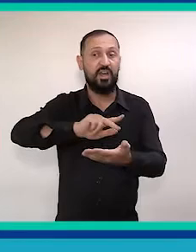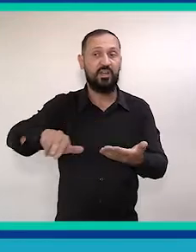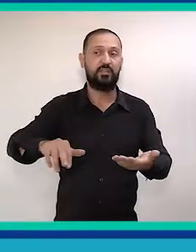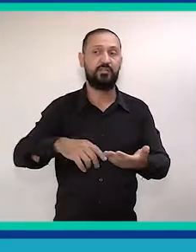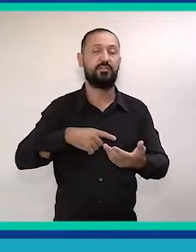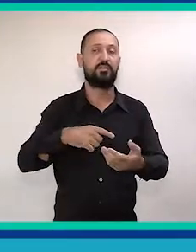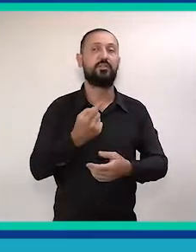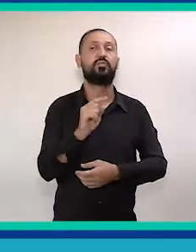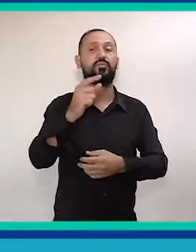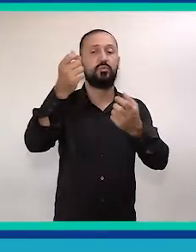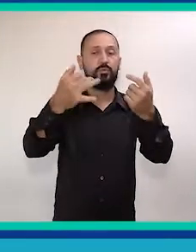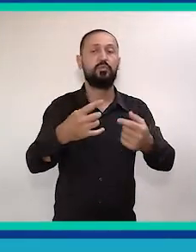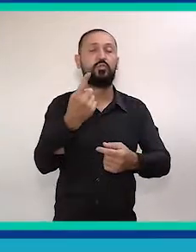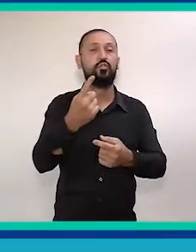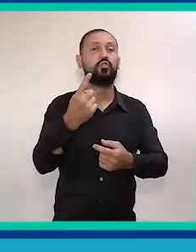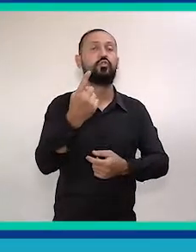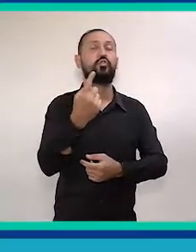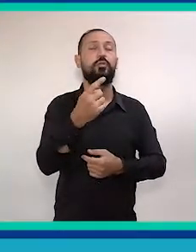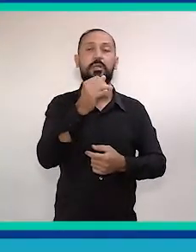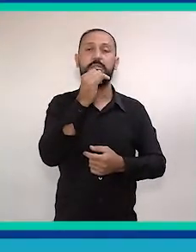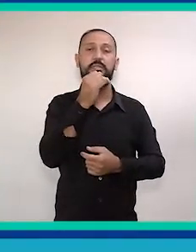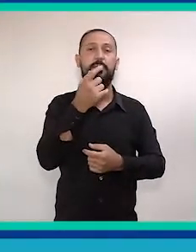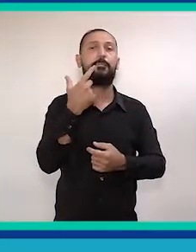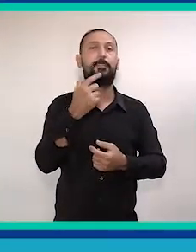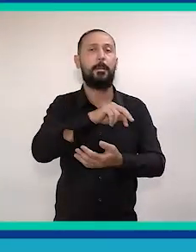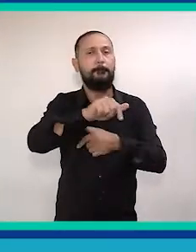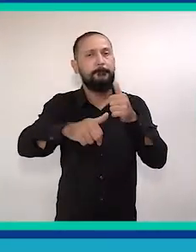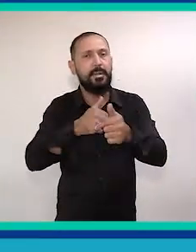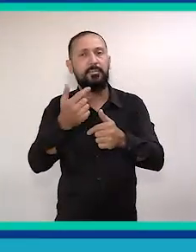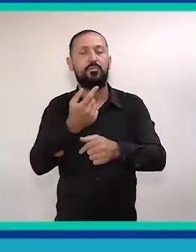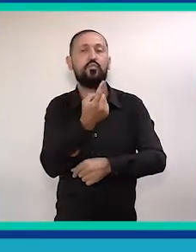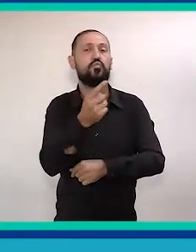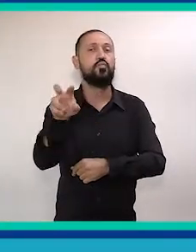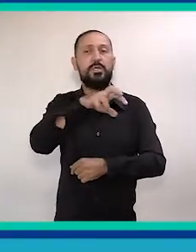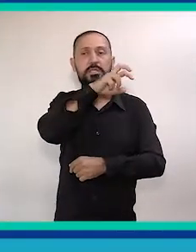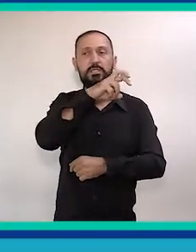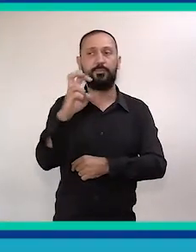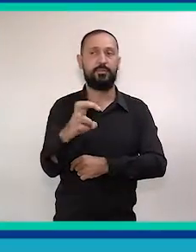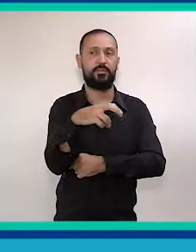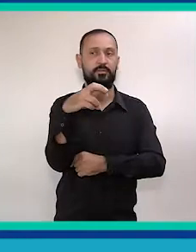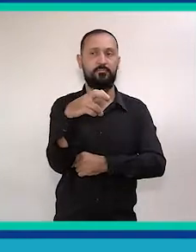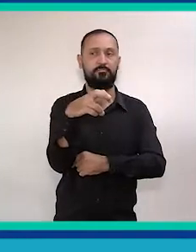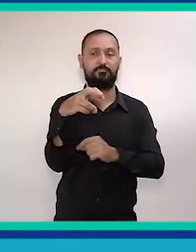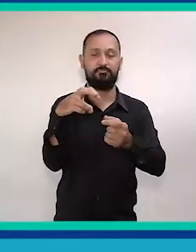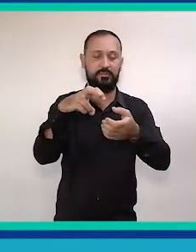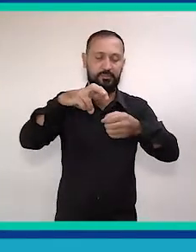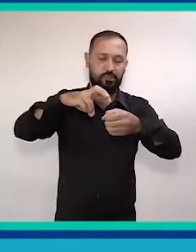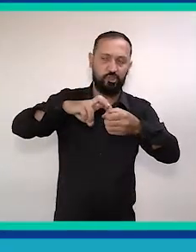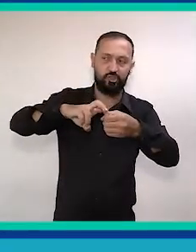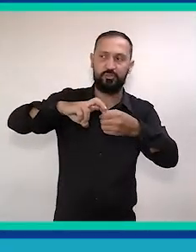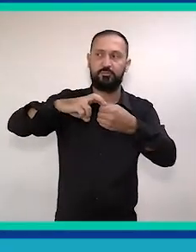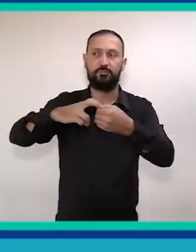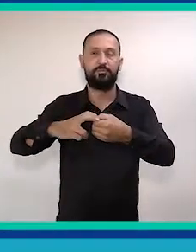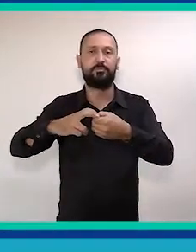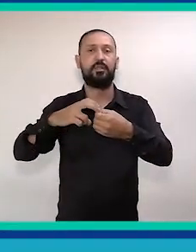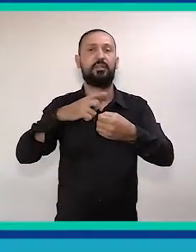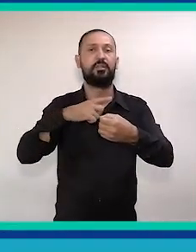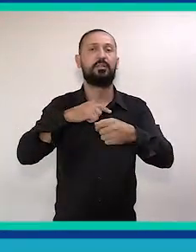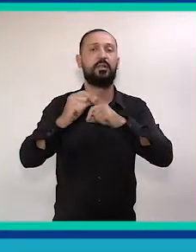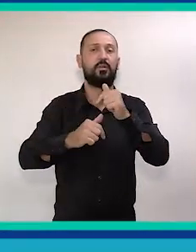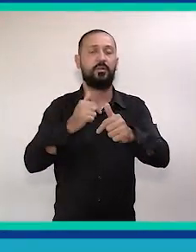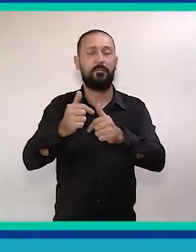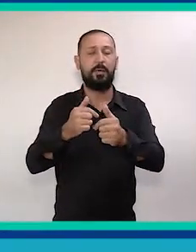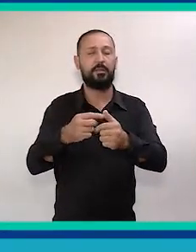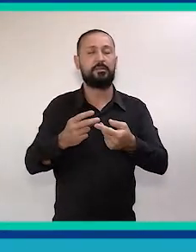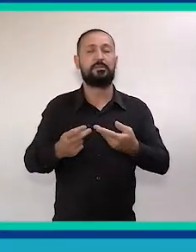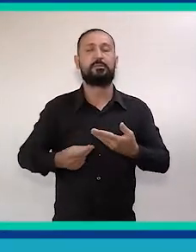proteínas diferentes. Então, a gente está falando de um universo onde, trabalhando com uma única serpente, com o veneno de uma